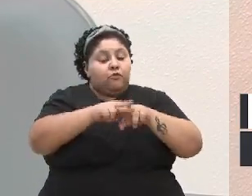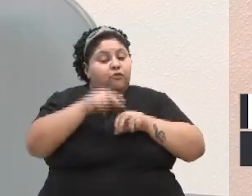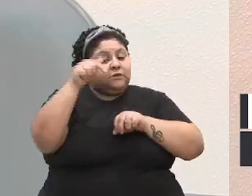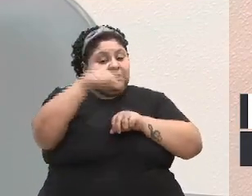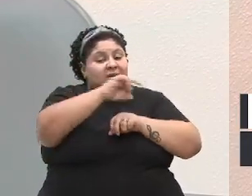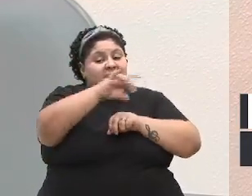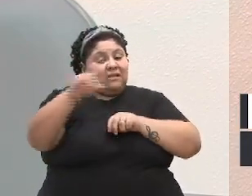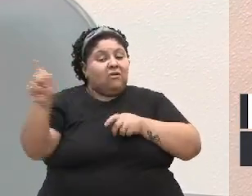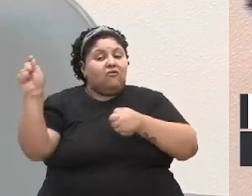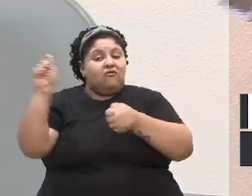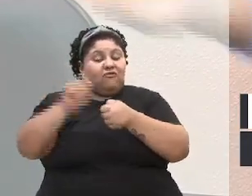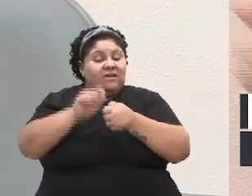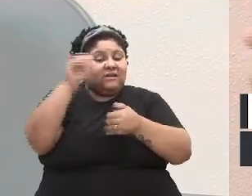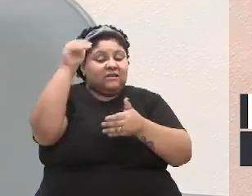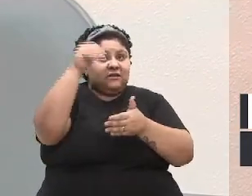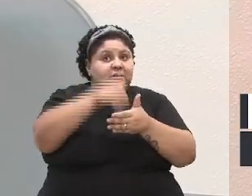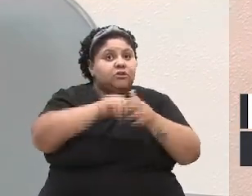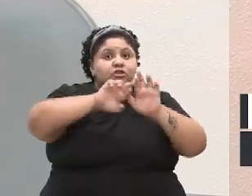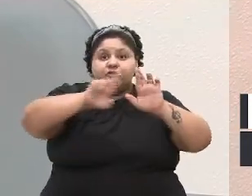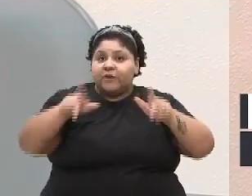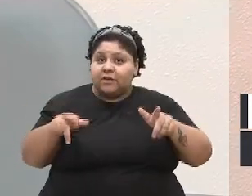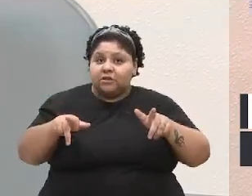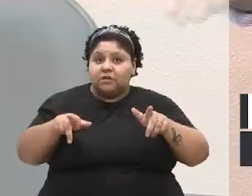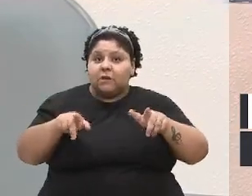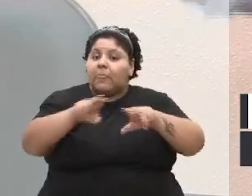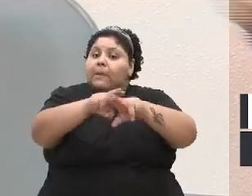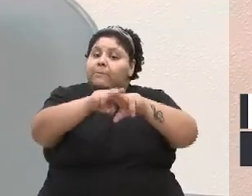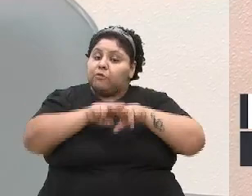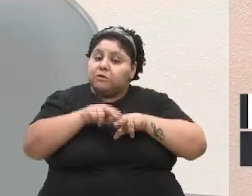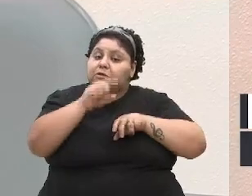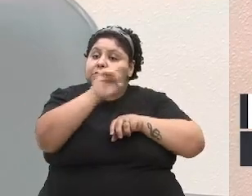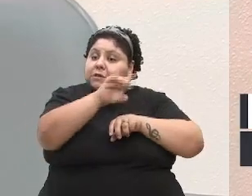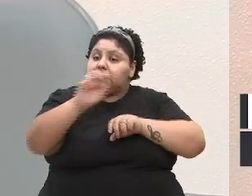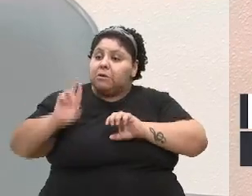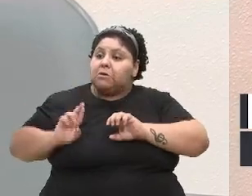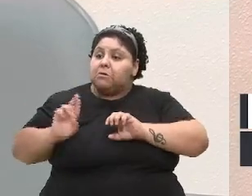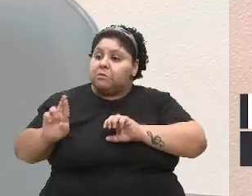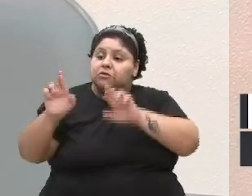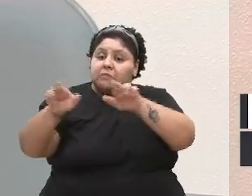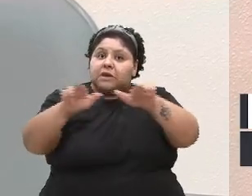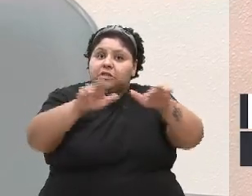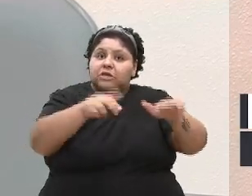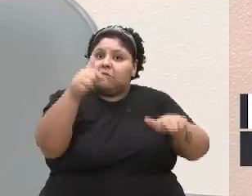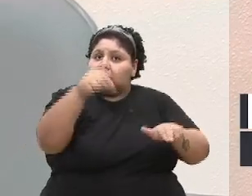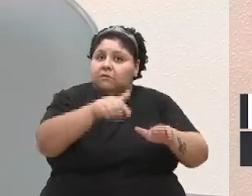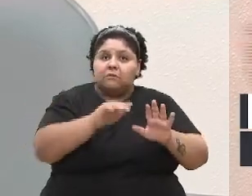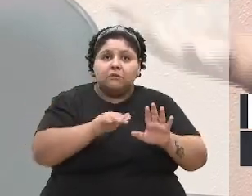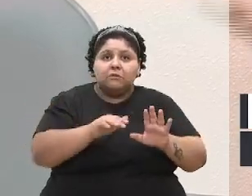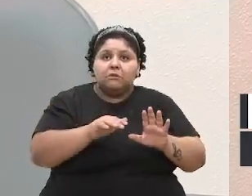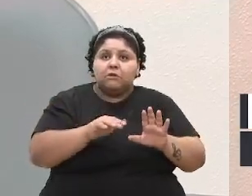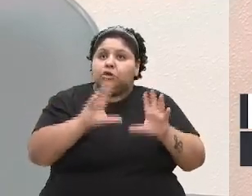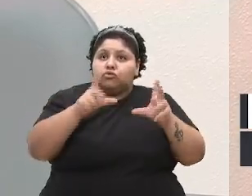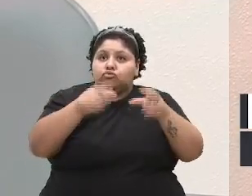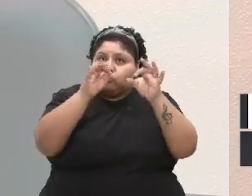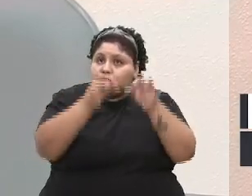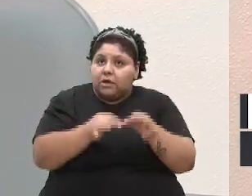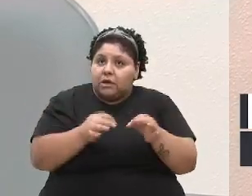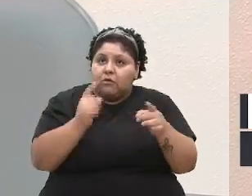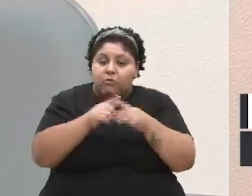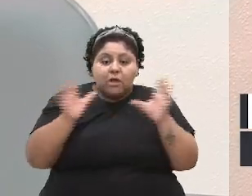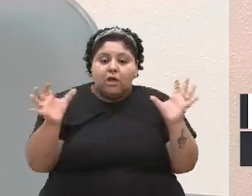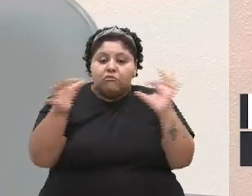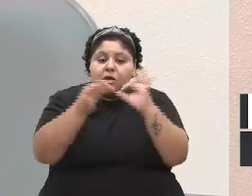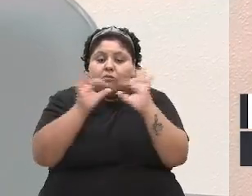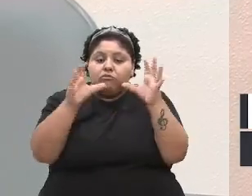faz uma votação, uma diferente do outro, e é por isso que cada um representa uma região. E está tudo certo, porque a união de todos nós